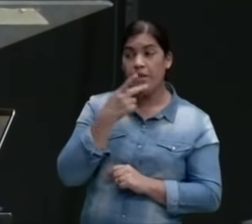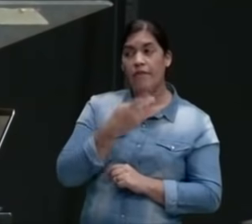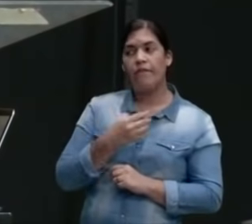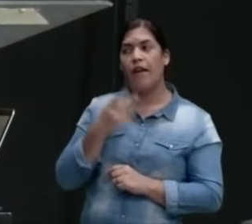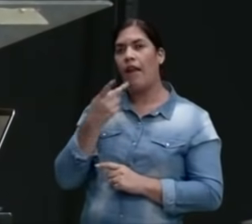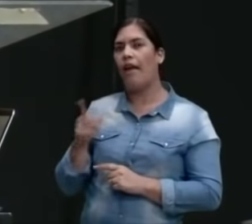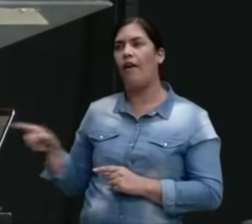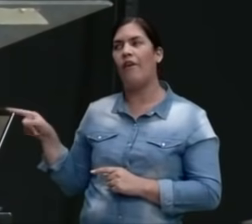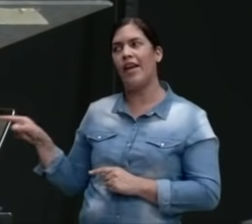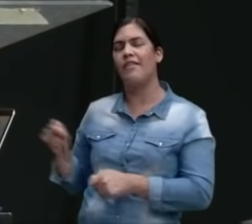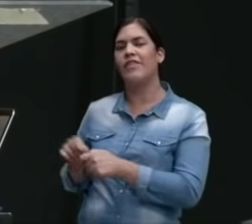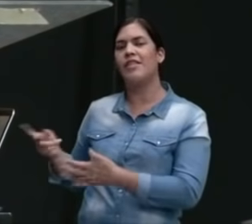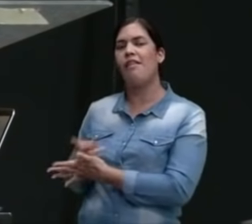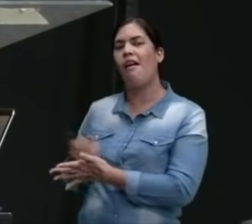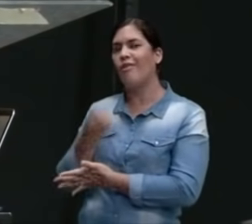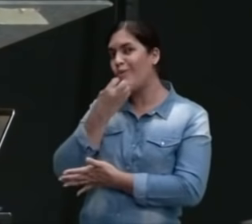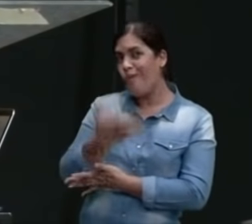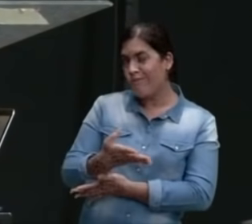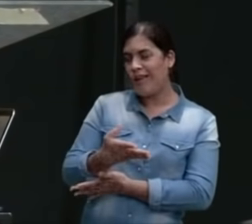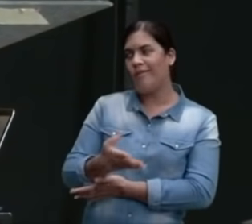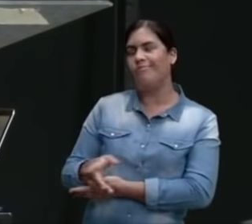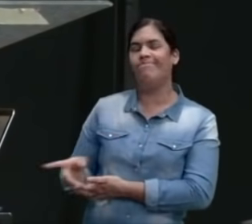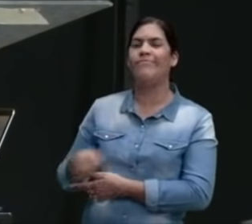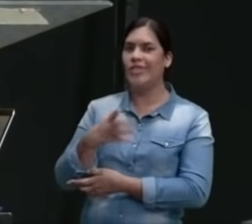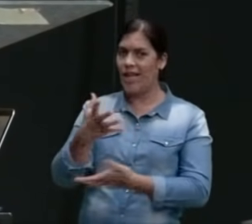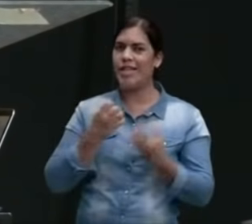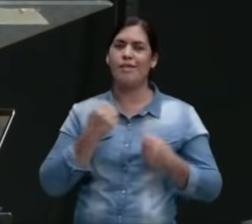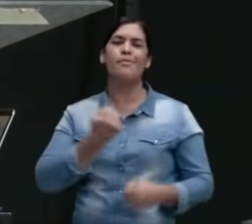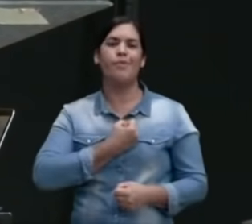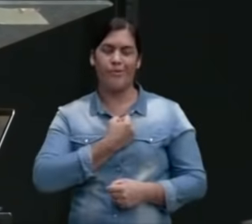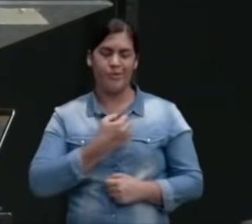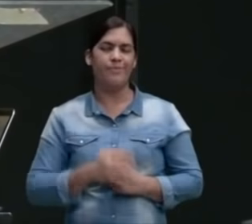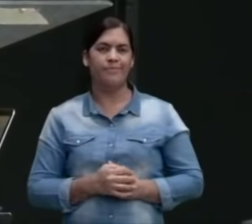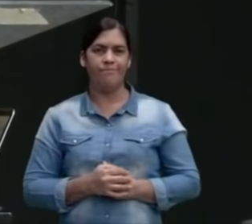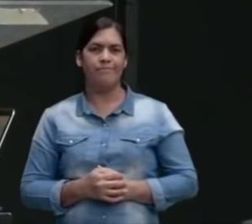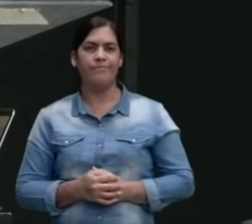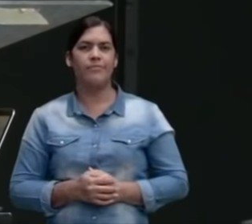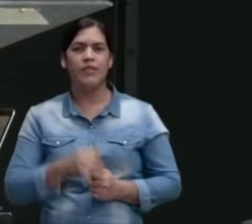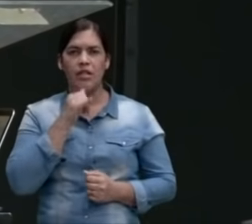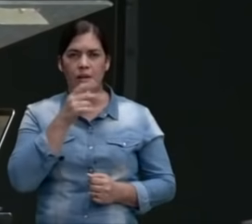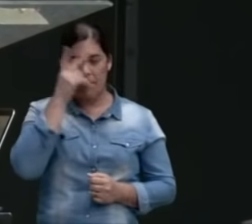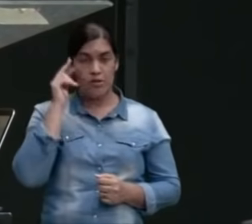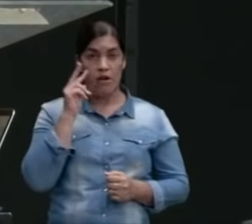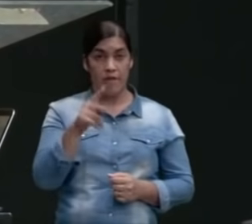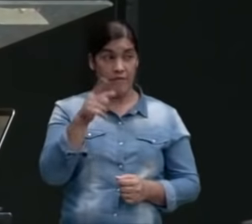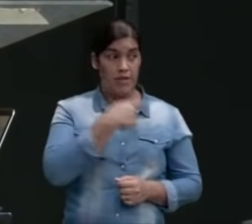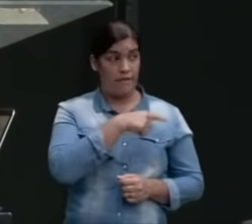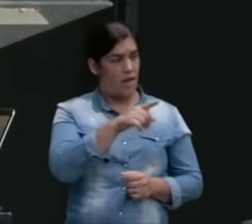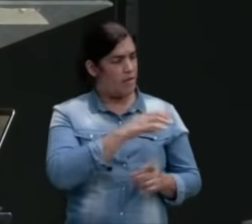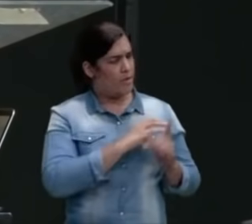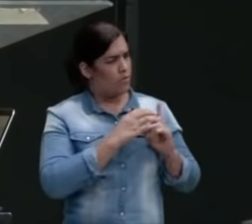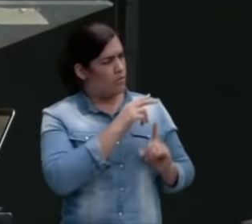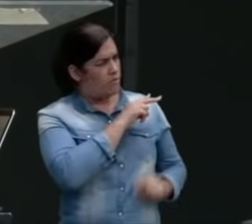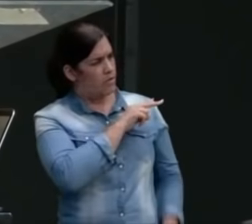lado. E olha isso. Então você vai poder, você não, mas uma pessoa vendo você ir para o culto, por exemplo, ela vai